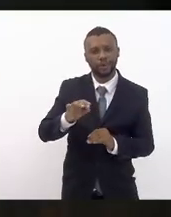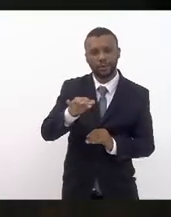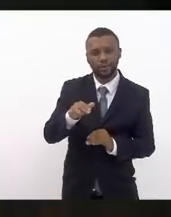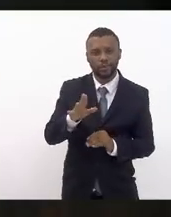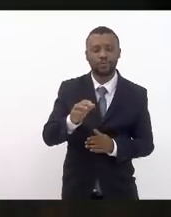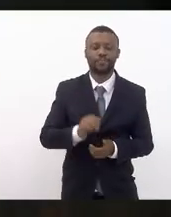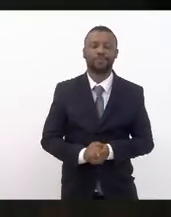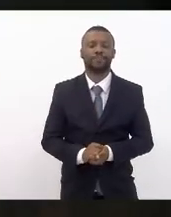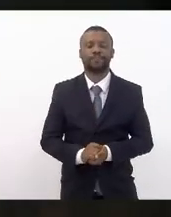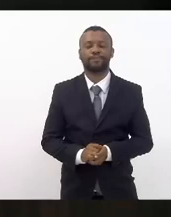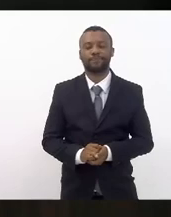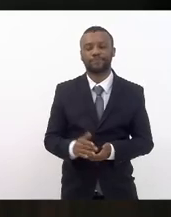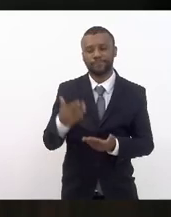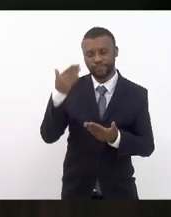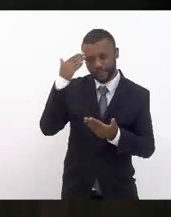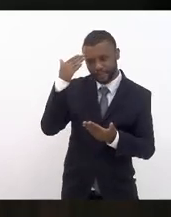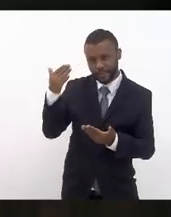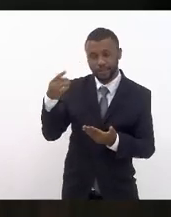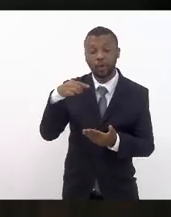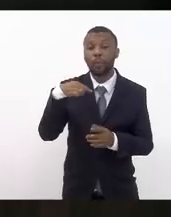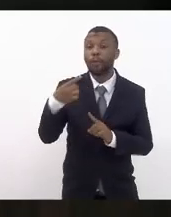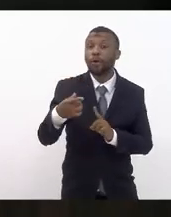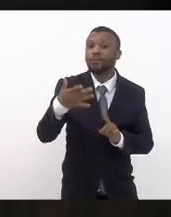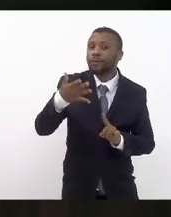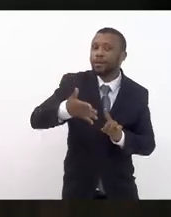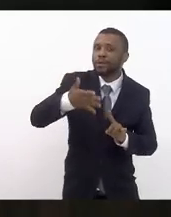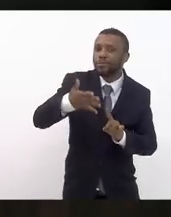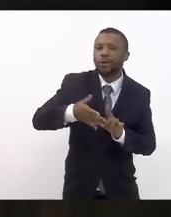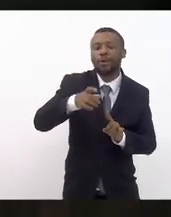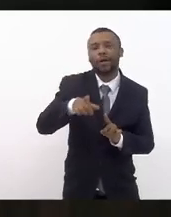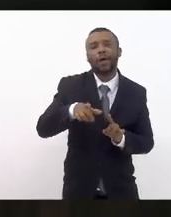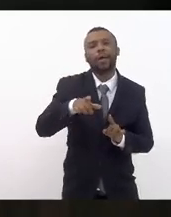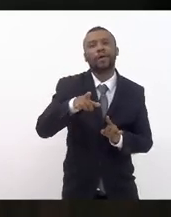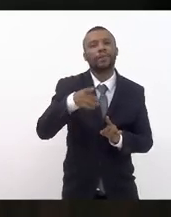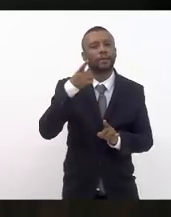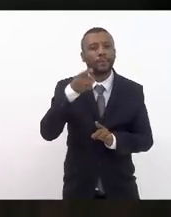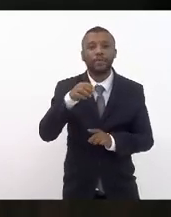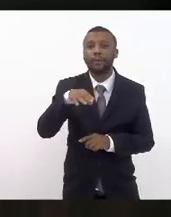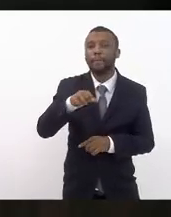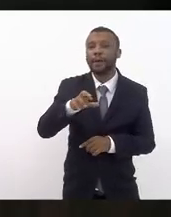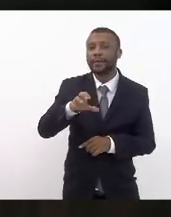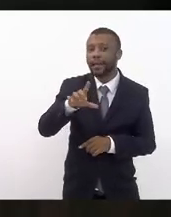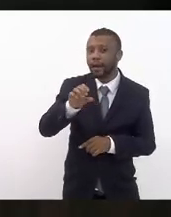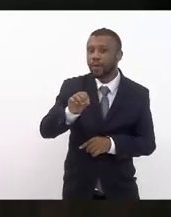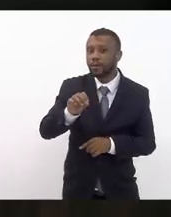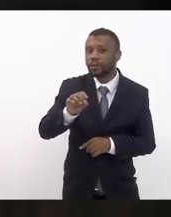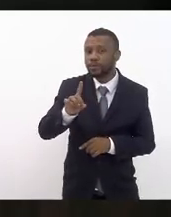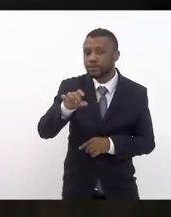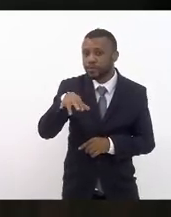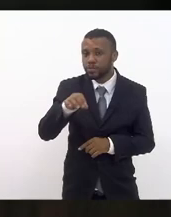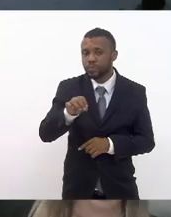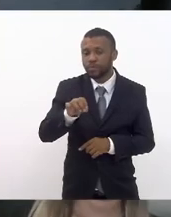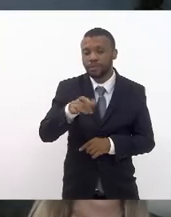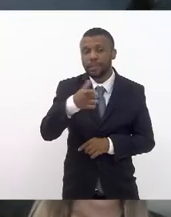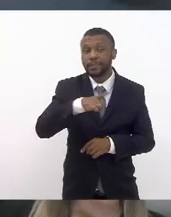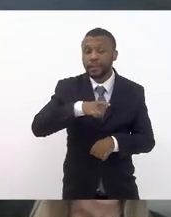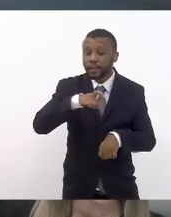O próximo orador inscrito é o nobre deputado Marcelo Dino. Vossa Excelência dispõe de 10 minutos no tempo regimental.